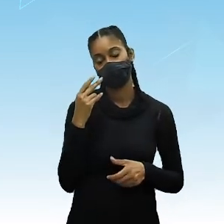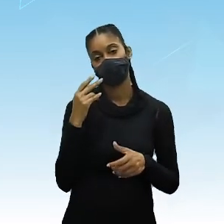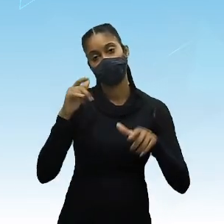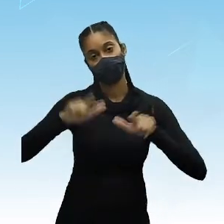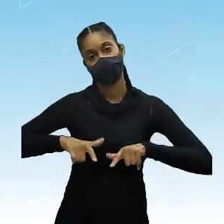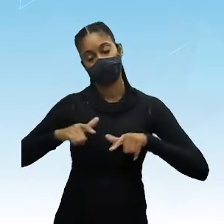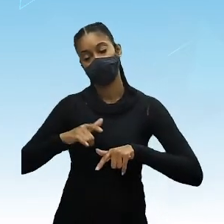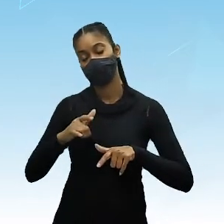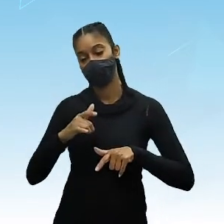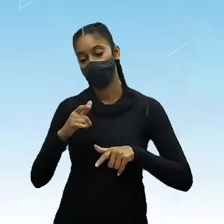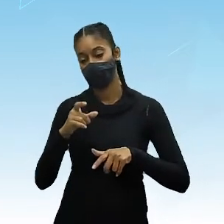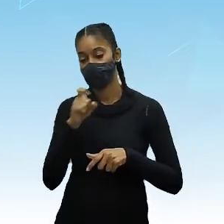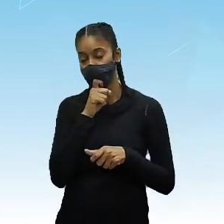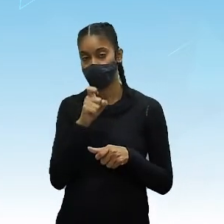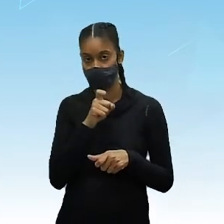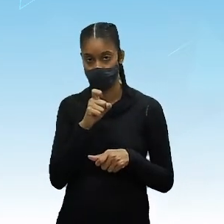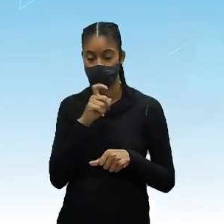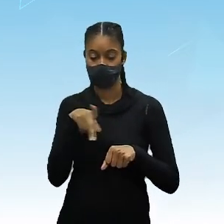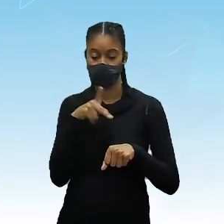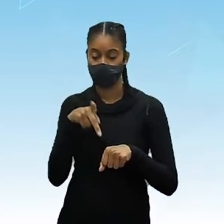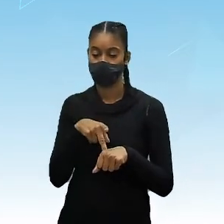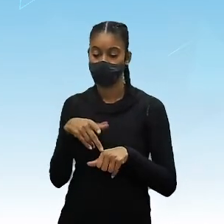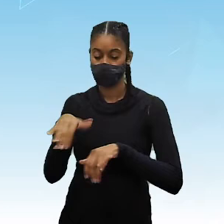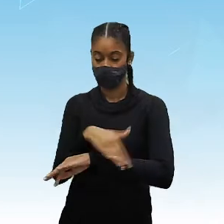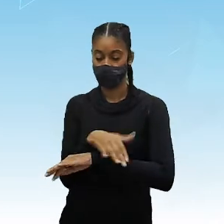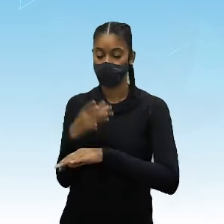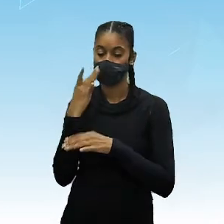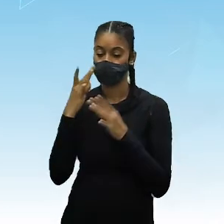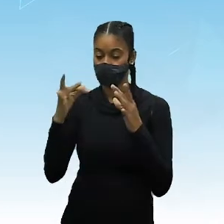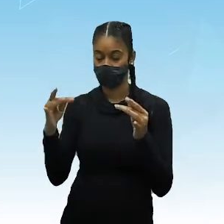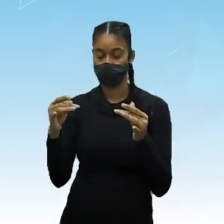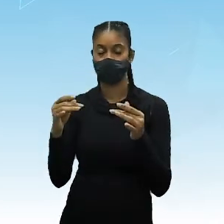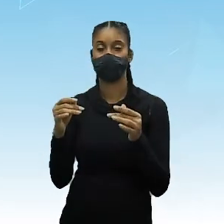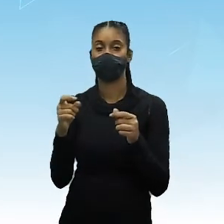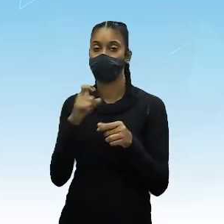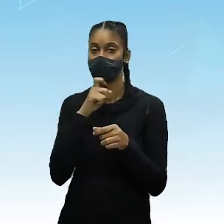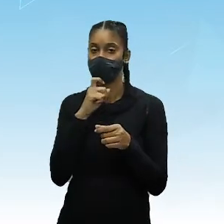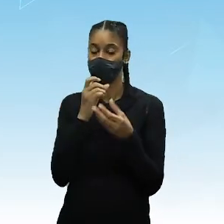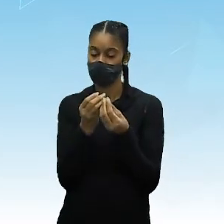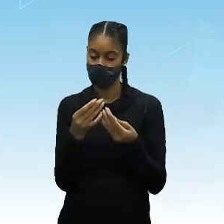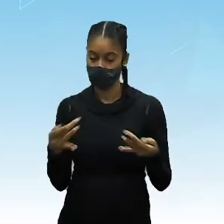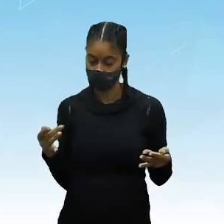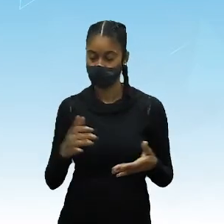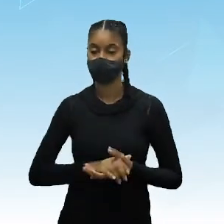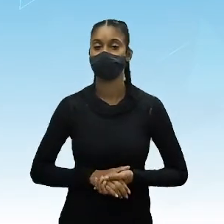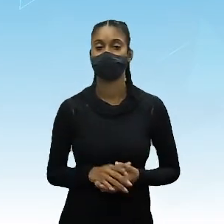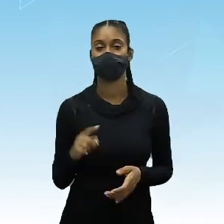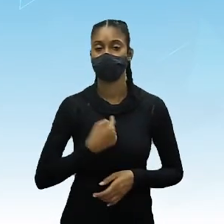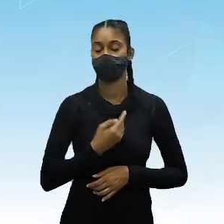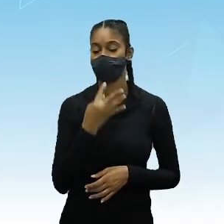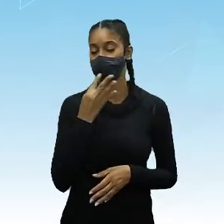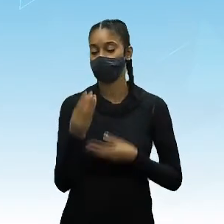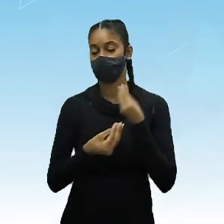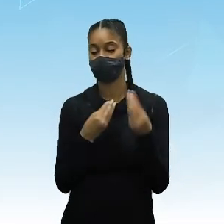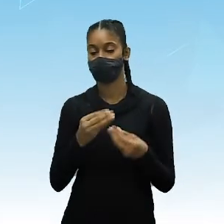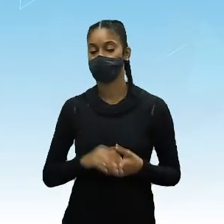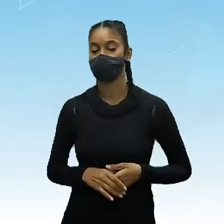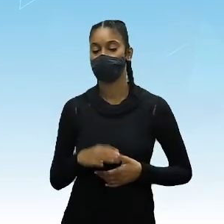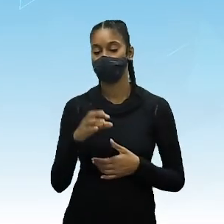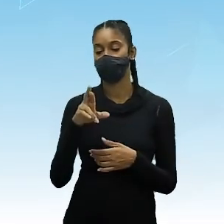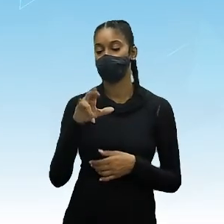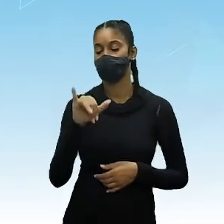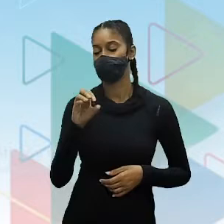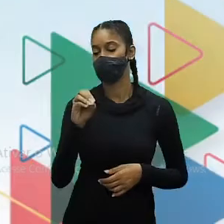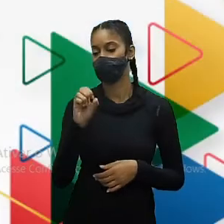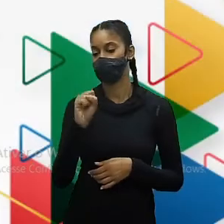frios, sal seja jogado no chão justamente para derreter esse gelo no fenômeno que nós conhecemos como